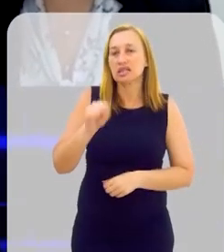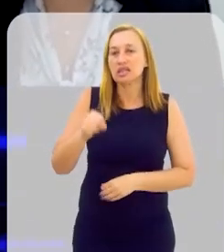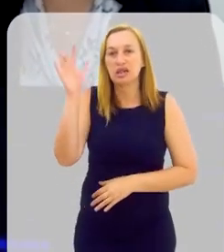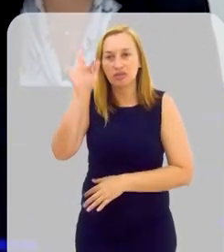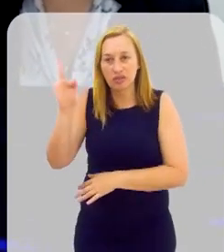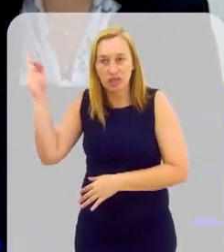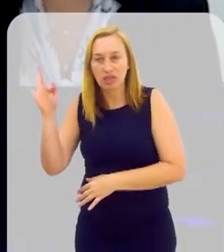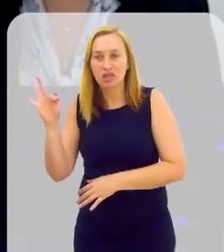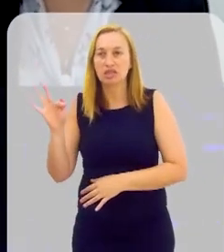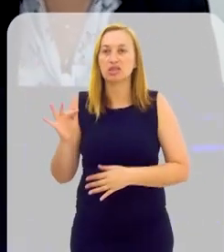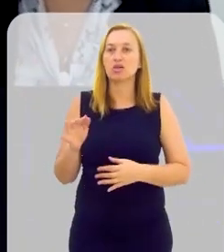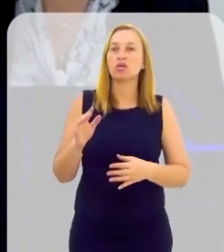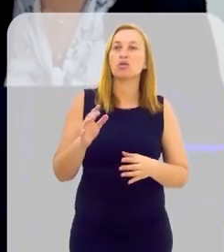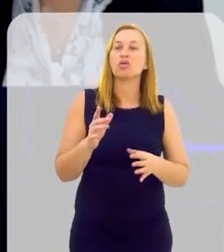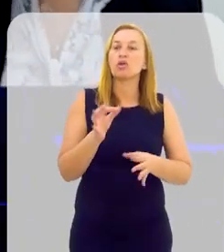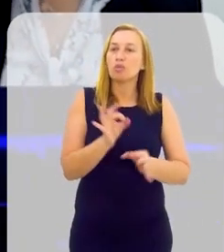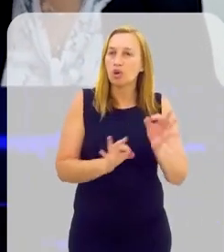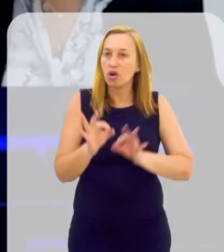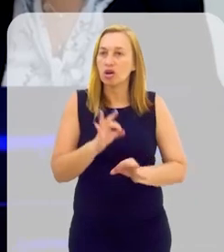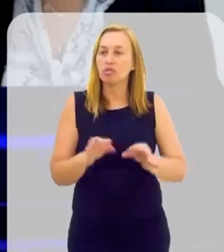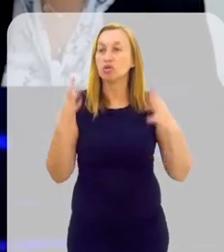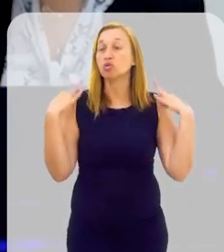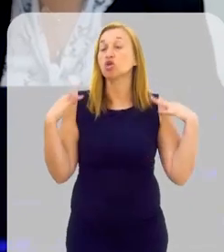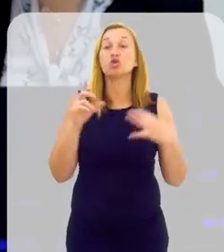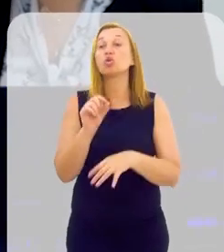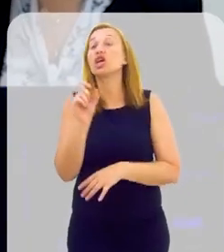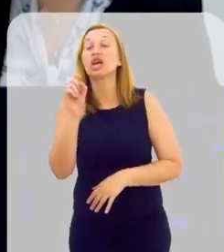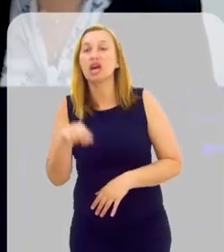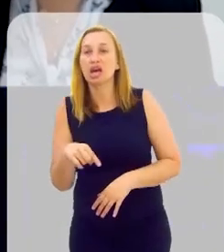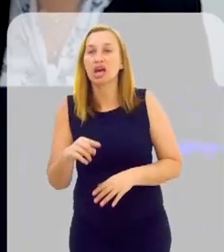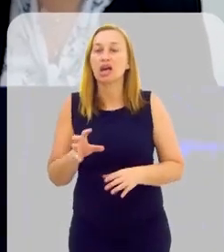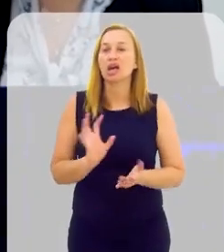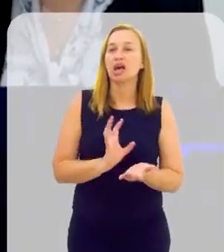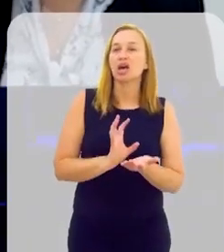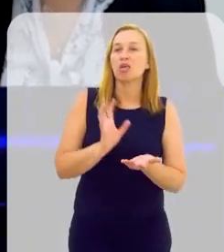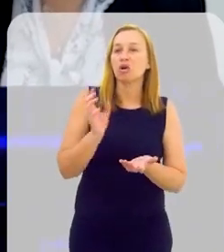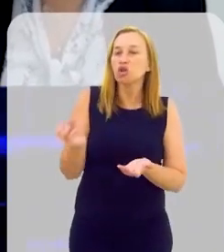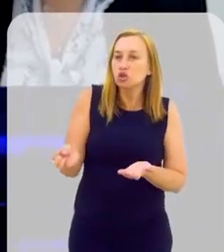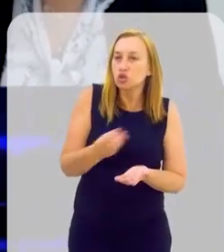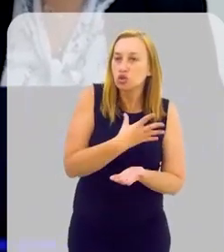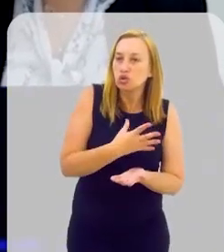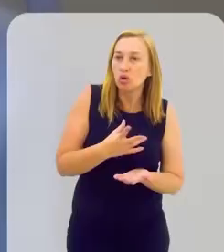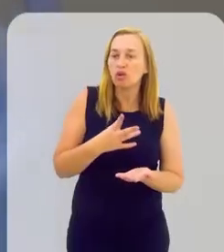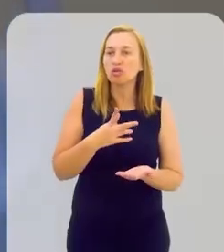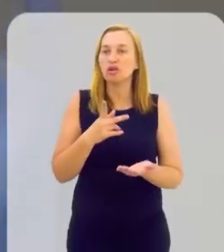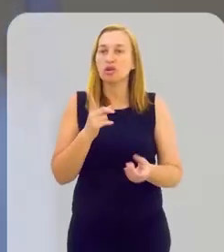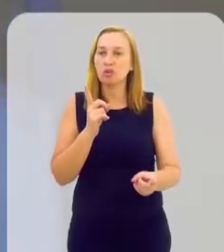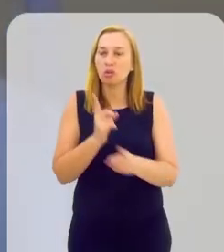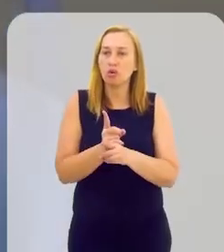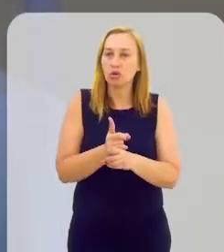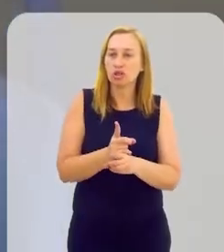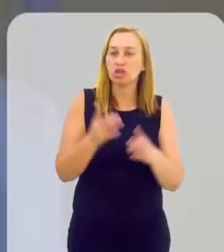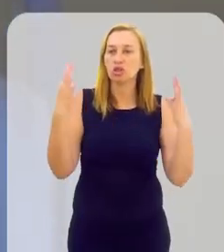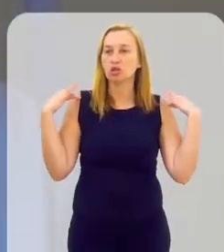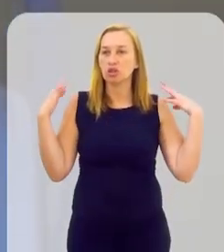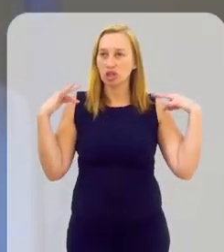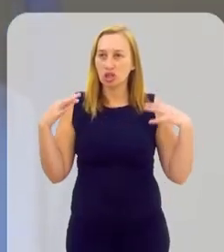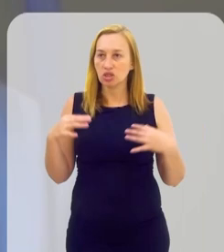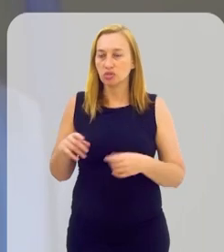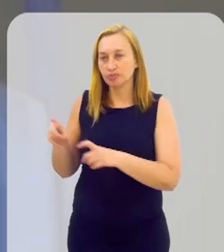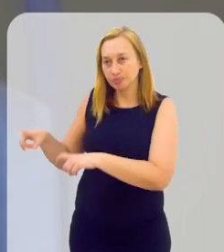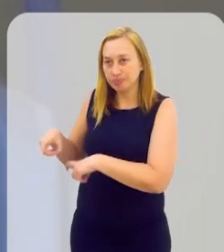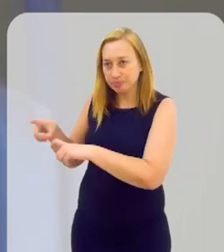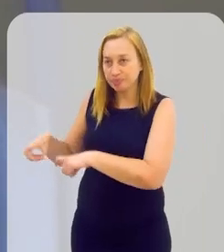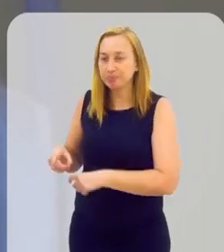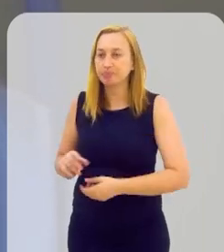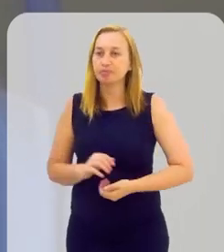lançou um programa de turismo de proximidade. O que é isso? Na verdade, é uma redescoberta do turismo rodoviário, porque dado que nós estamos em distâncias